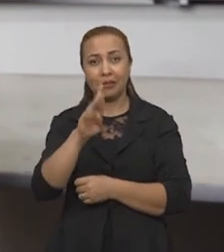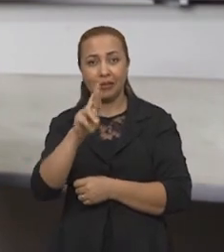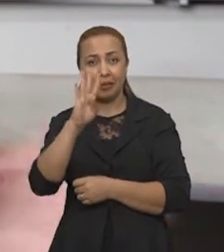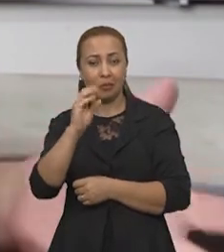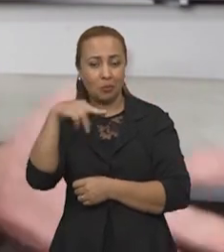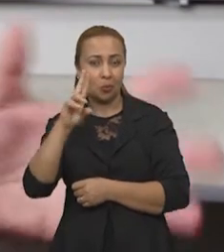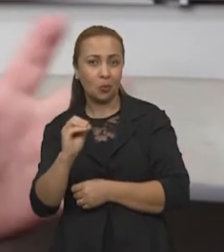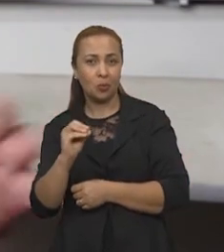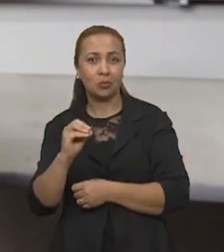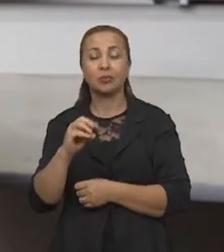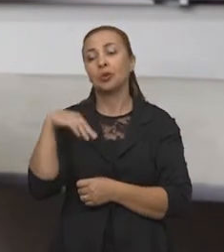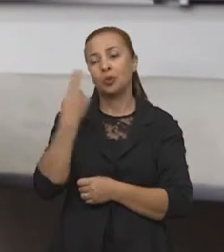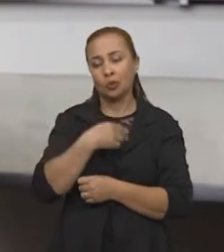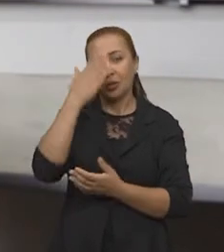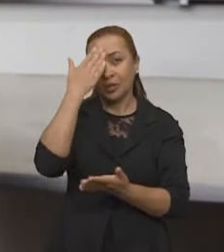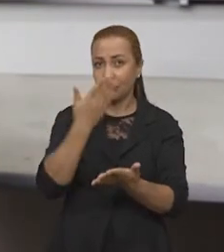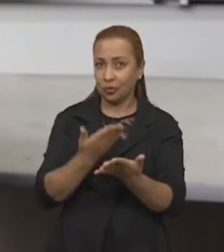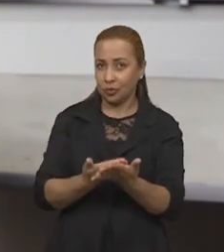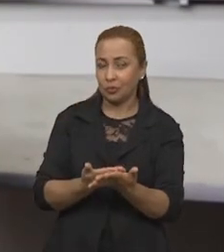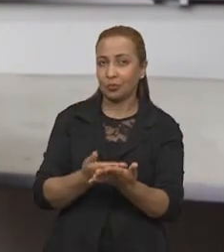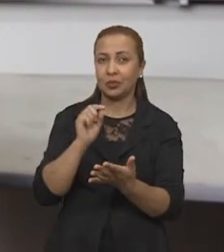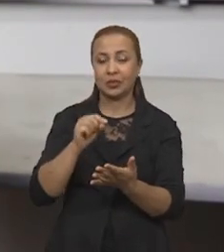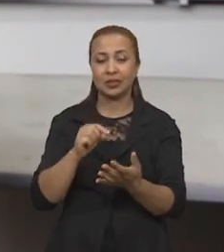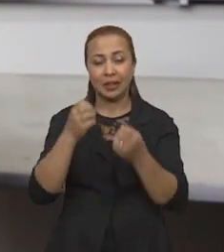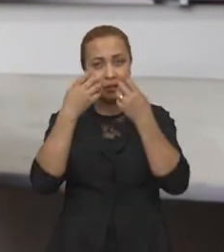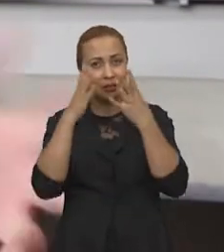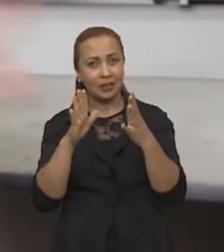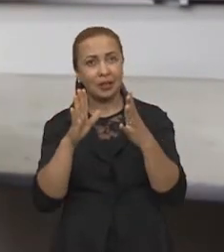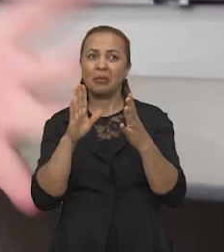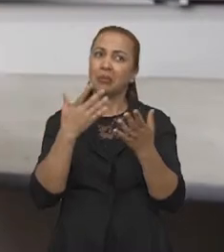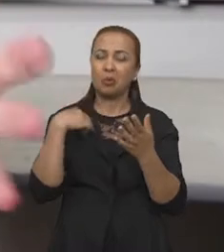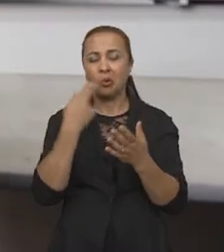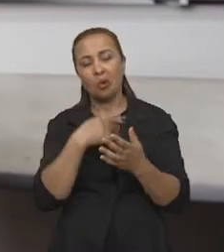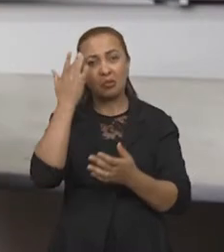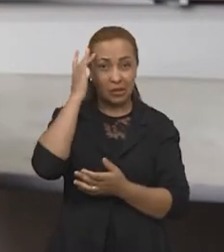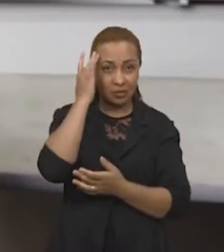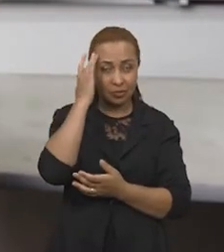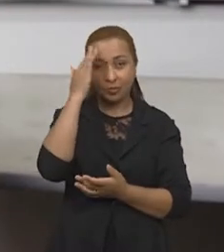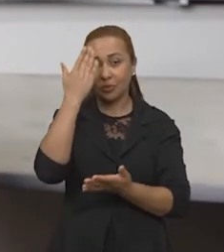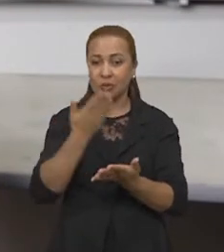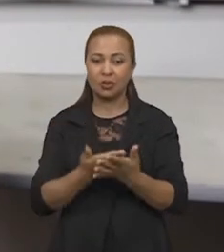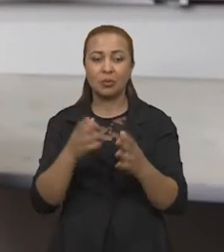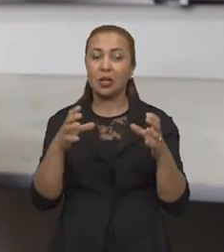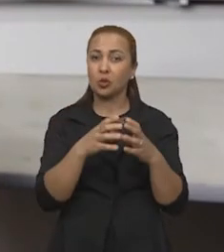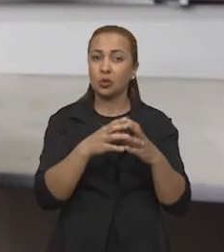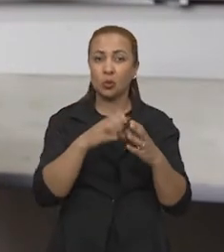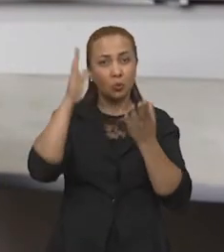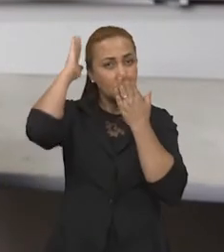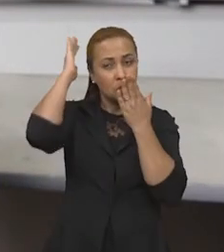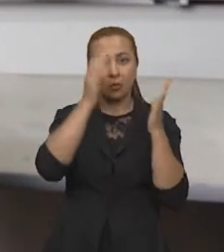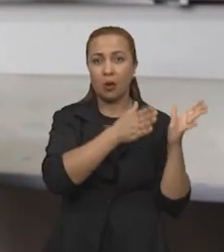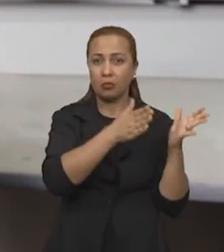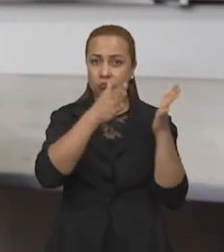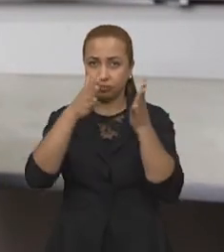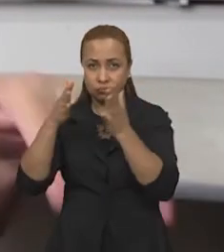aí. Mas nós acreditamos, tá, que isso, claro, ainda é prematuro, mas nós acreditamos que esses grupos